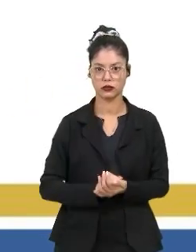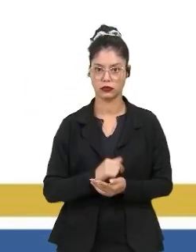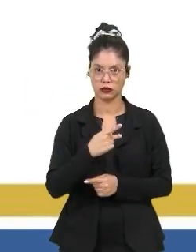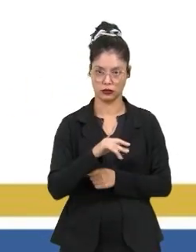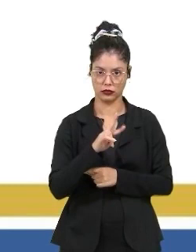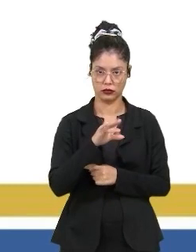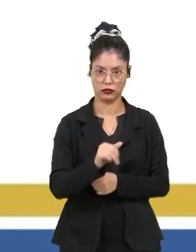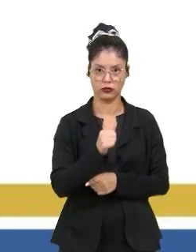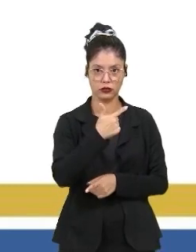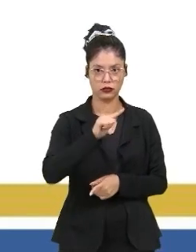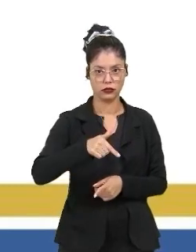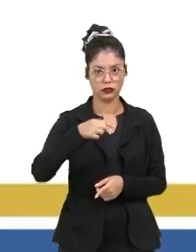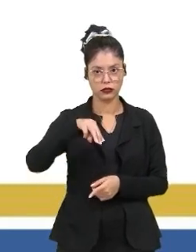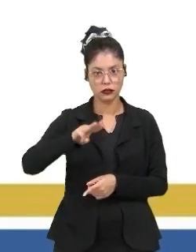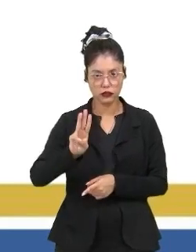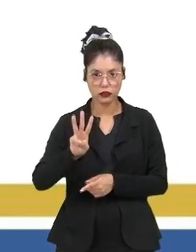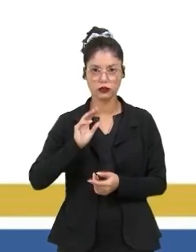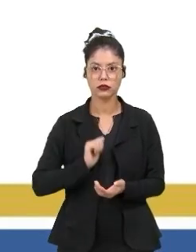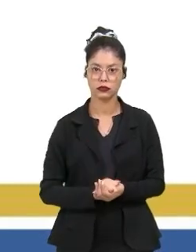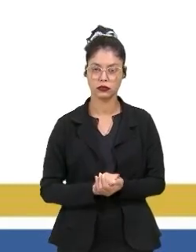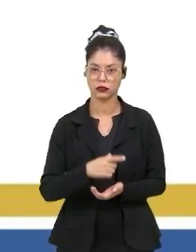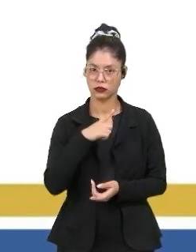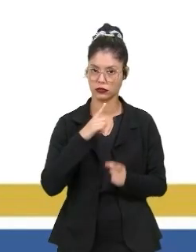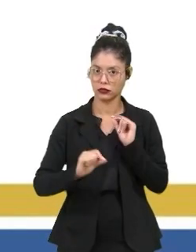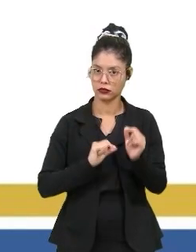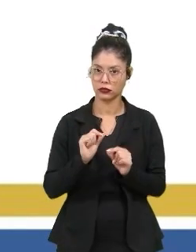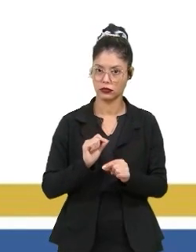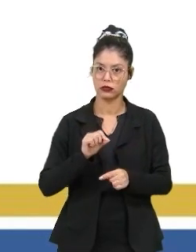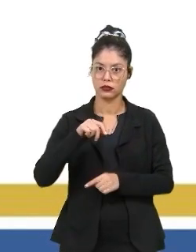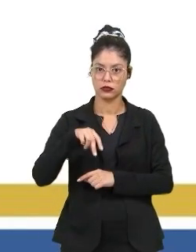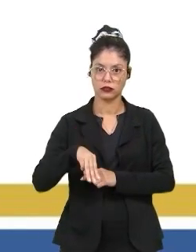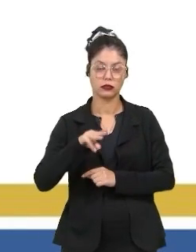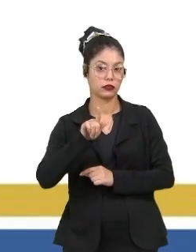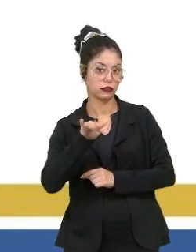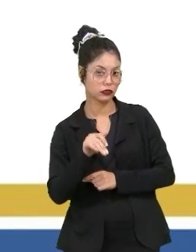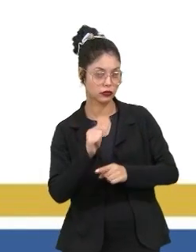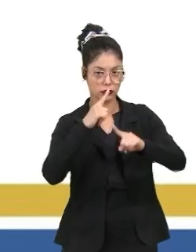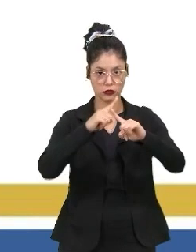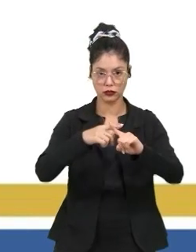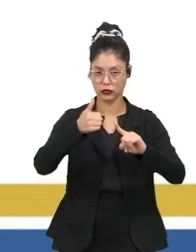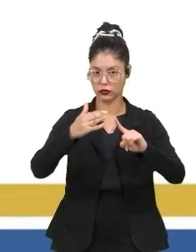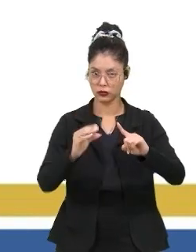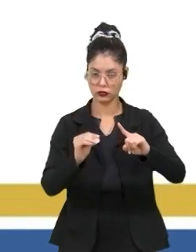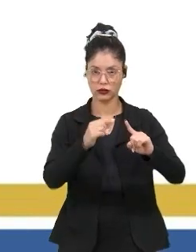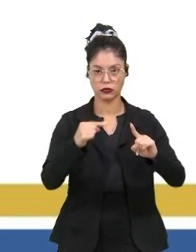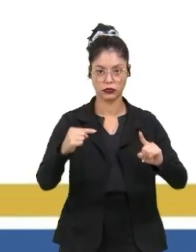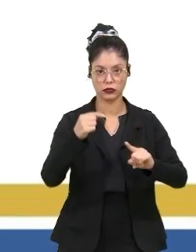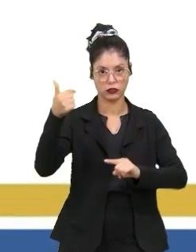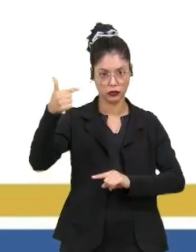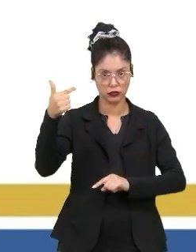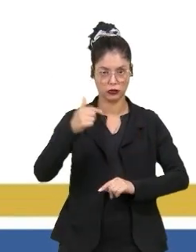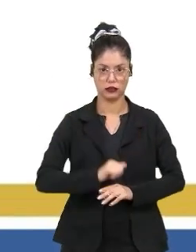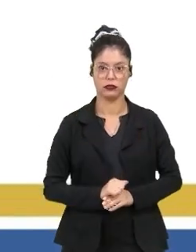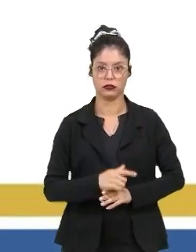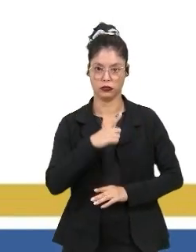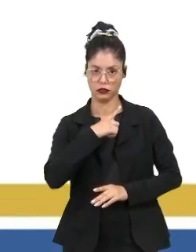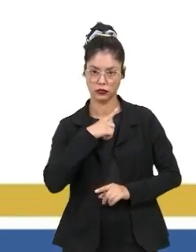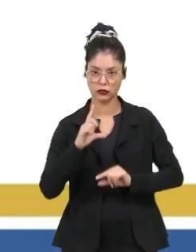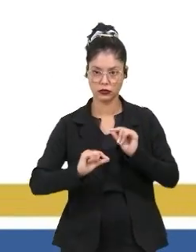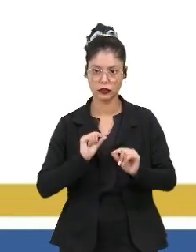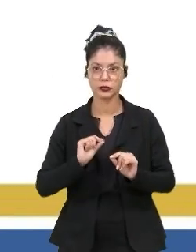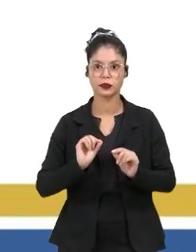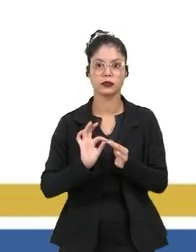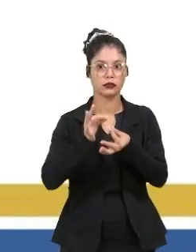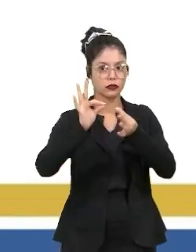igual a 2,4 megawatts. Lembrando que esse mega, é vezes 10 elevado a menos 2. Então temos aqui